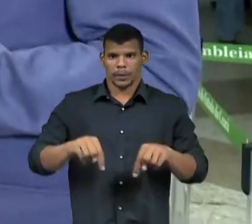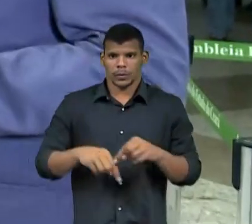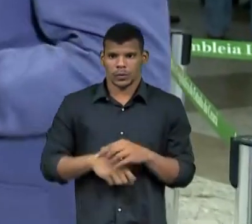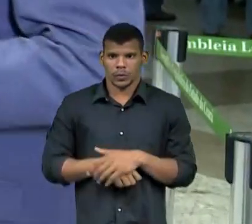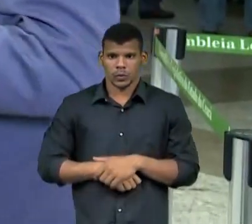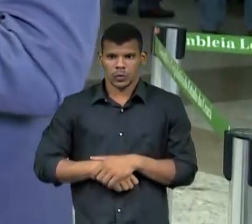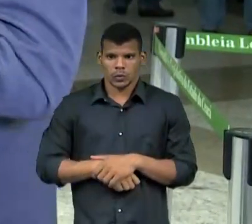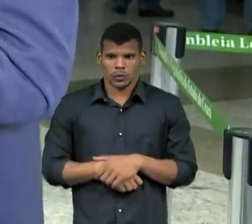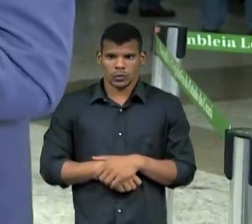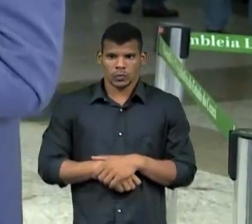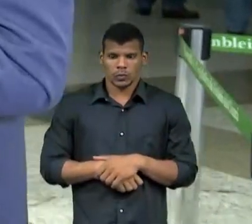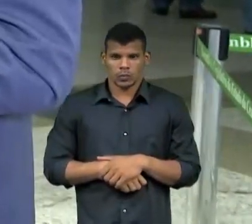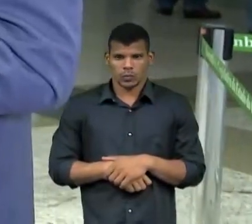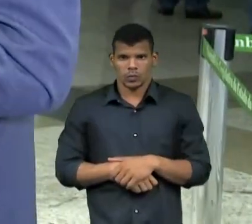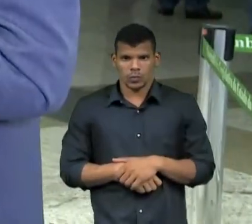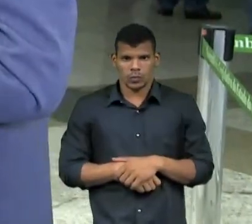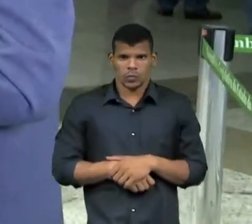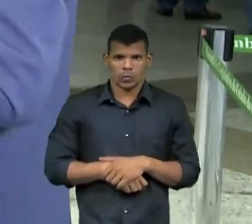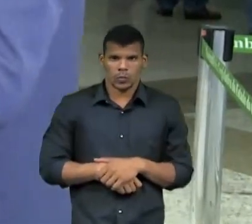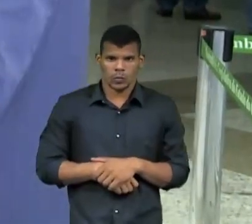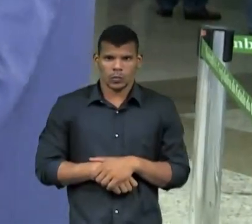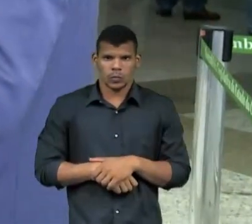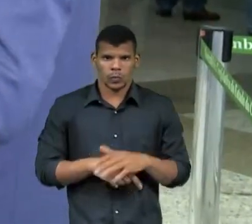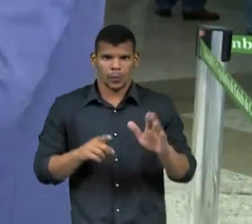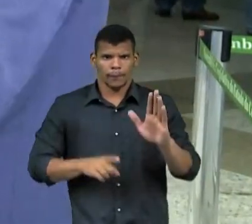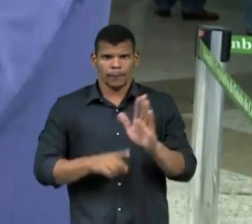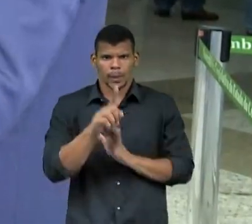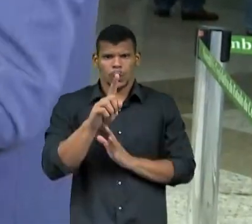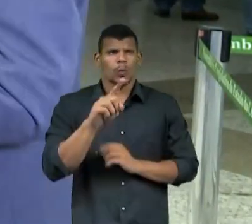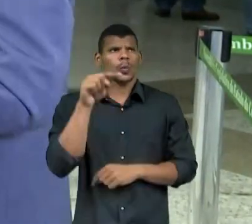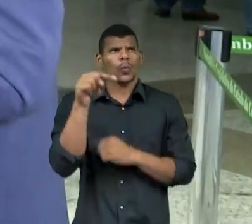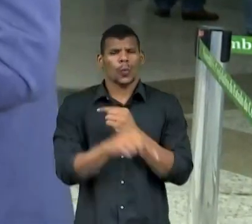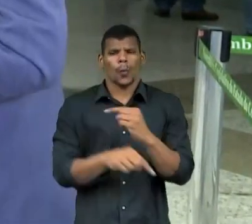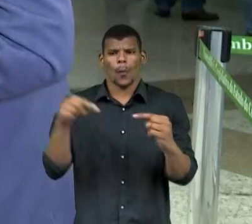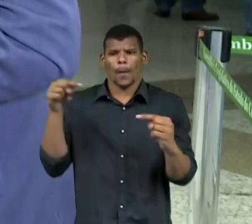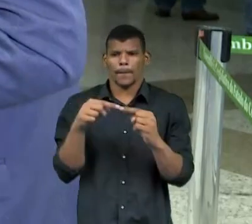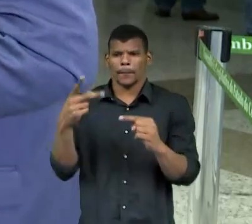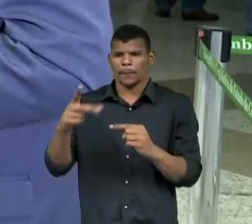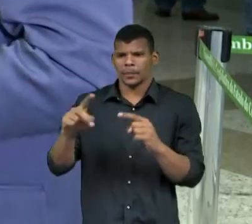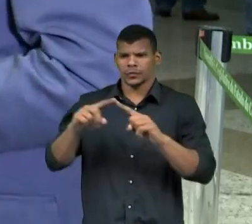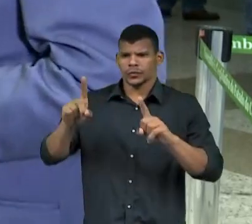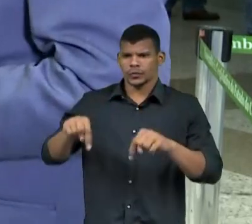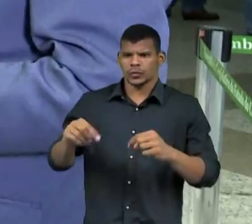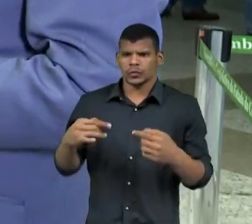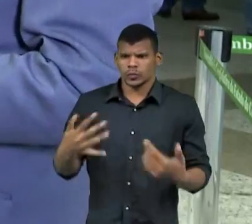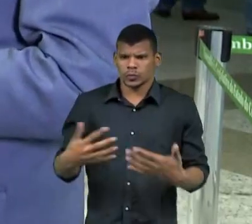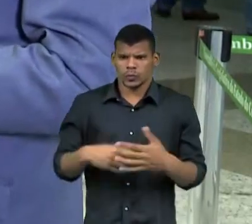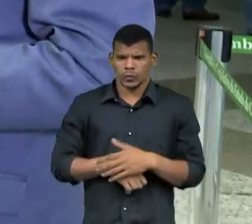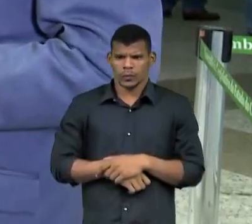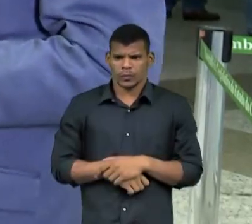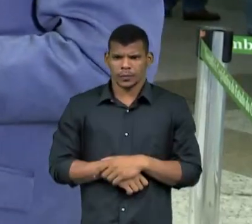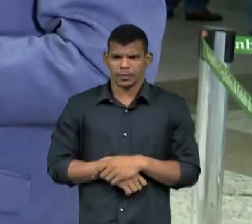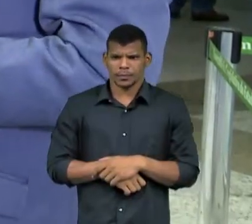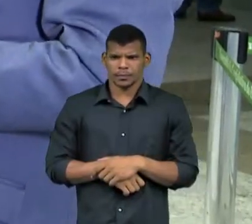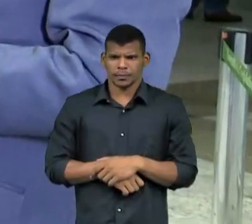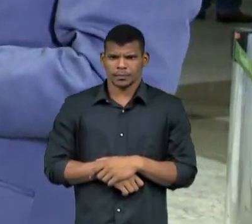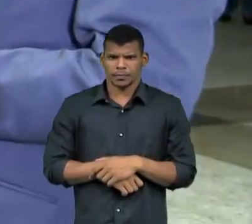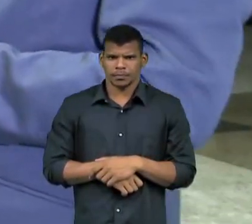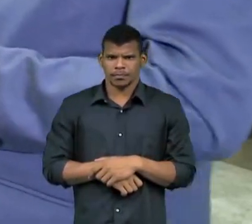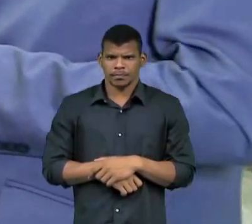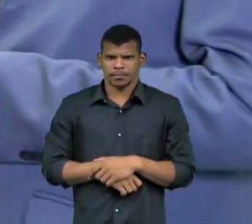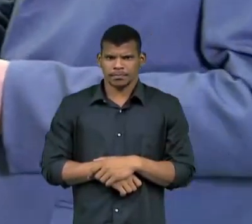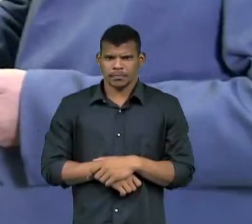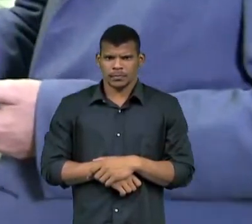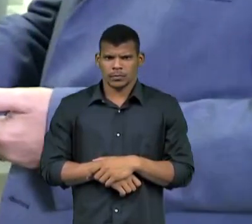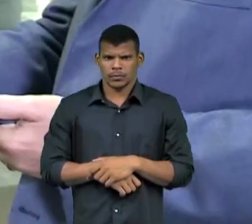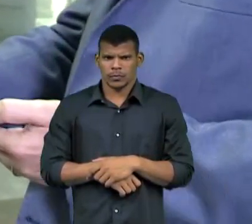Esse projeto tem qual objetivo, Ricardo, e é voltado para que segmento da sociedade? Bom dia. Bom dia, Renato. Bom, o projeto Rota Ceará